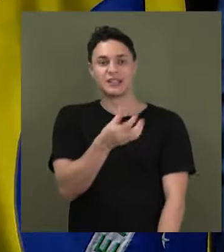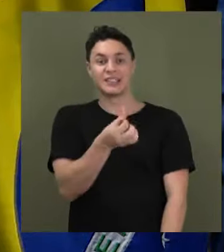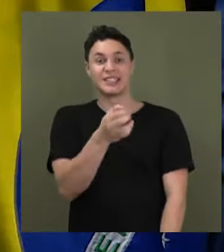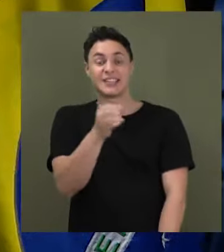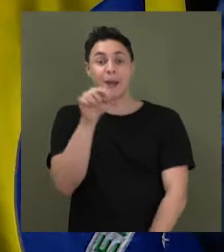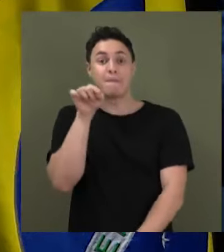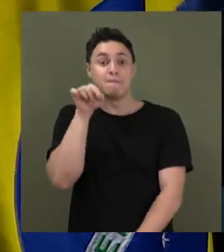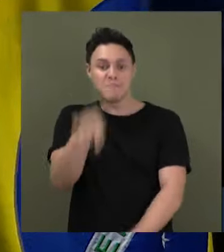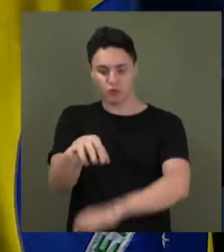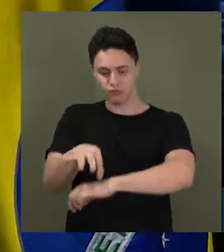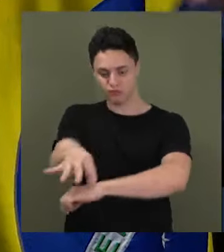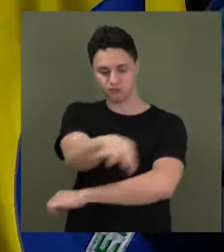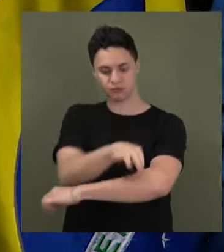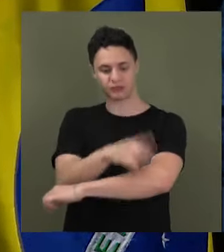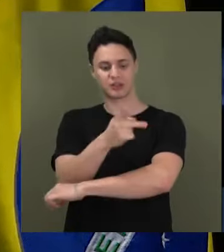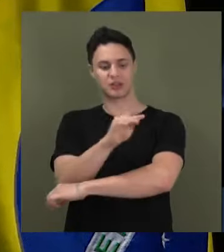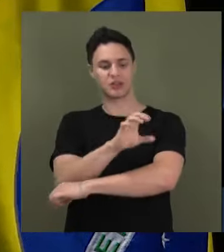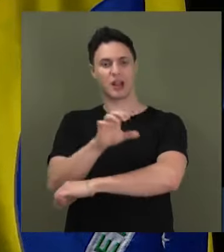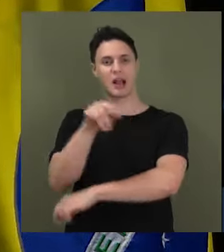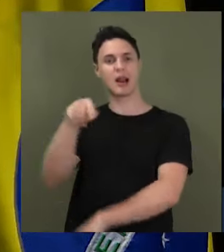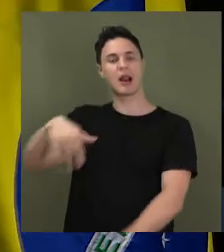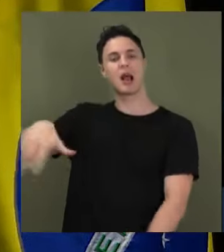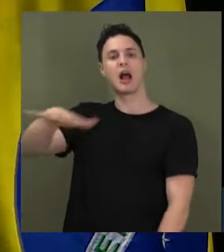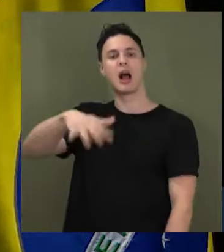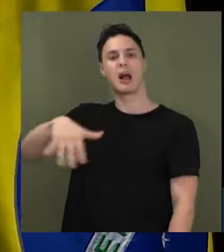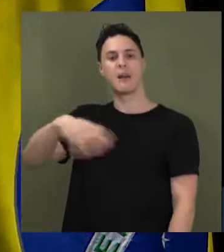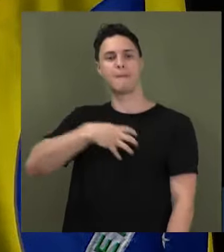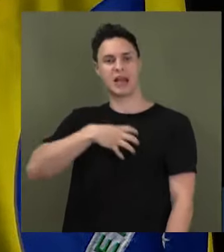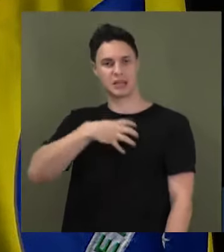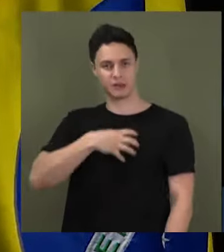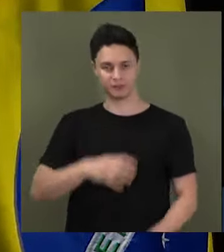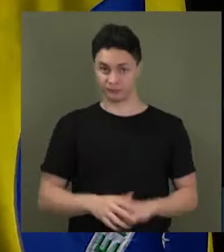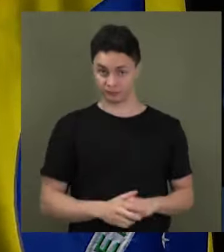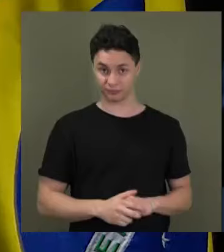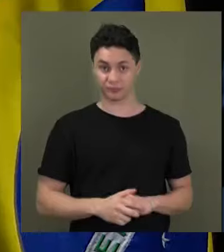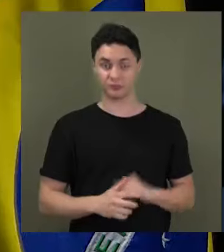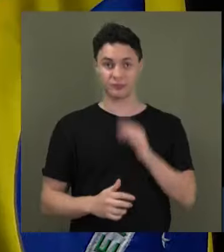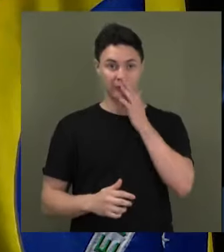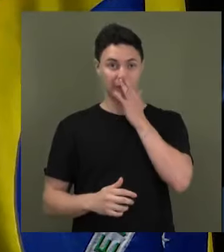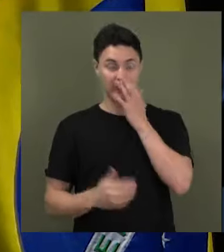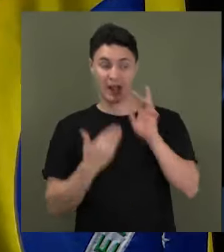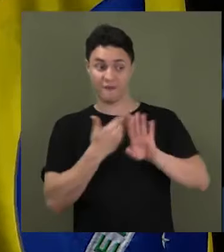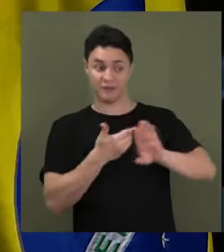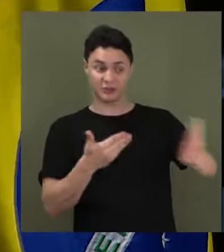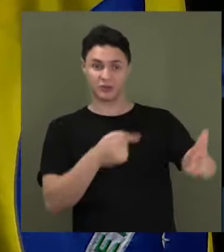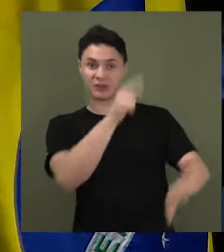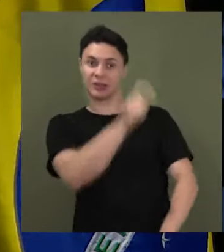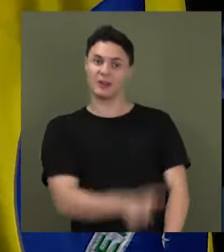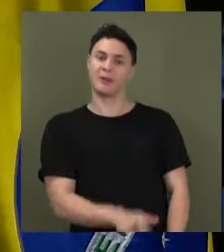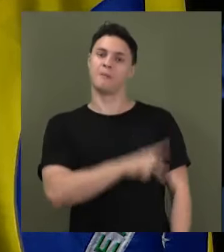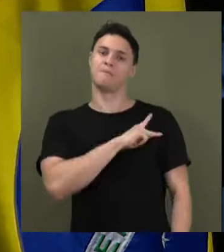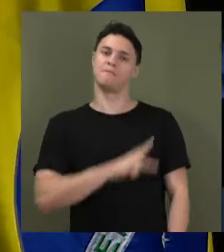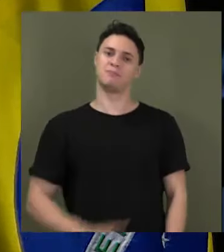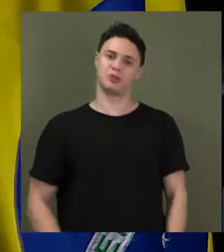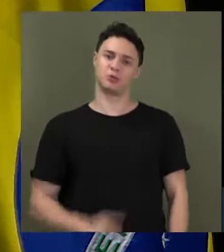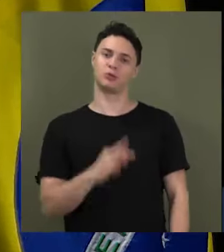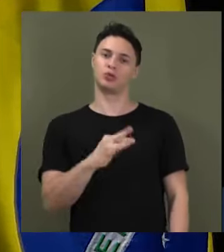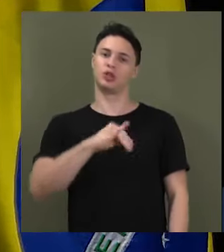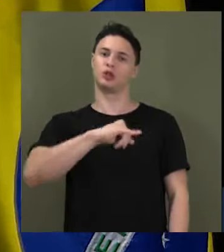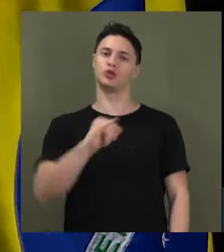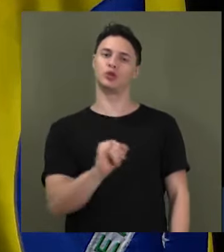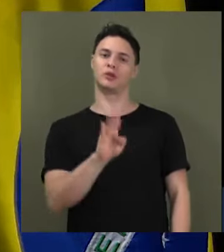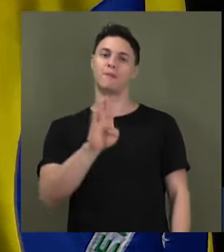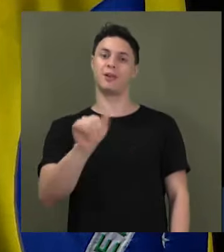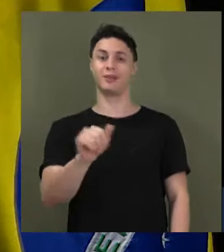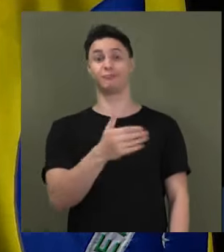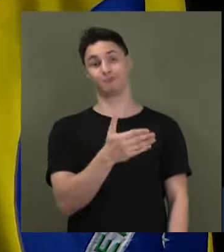terra no oeste do estado da Bahia. Dentre os afastados, o próprio presidente do Tribunal de Justiça da Bahia na